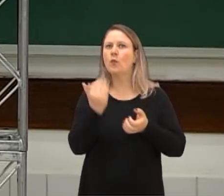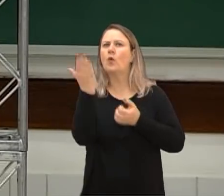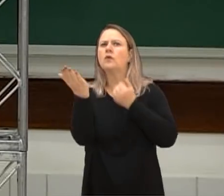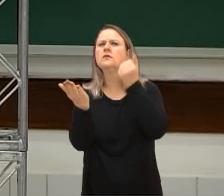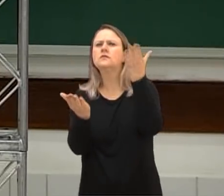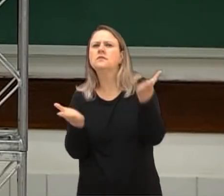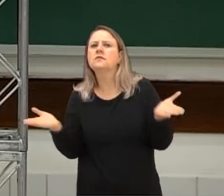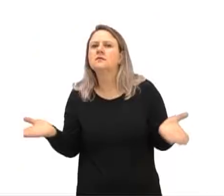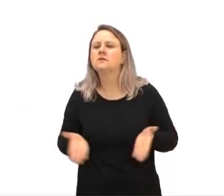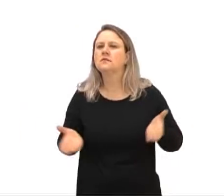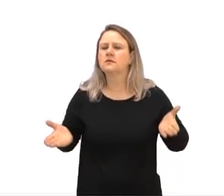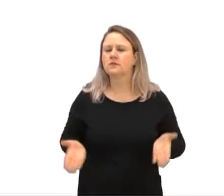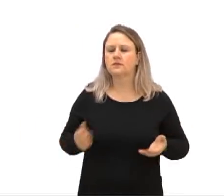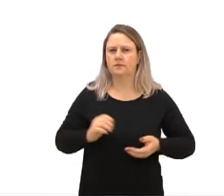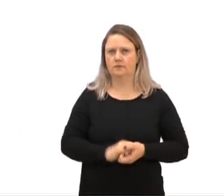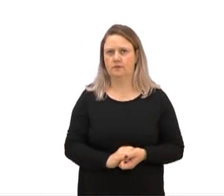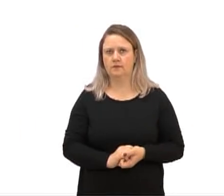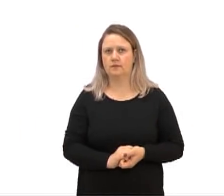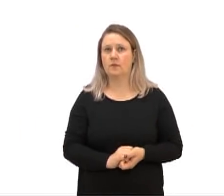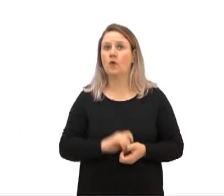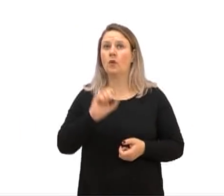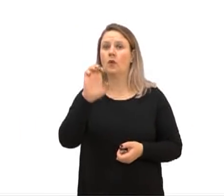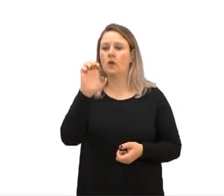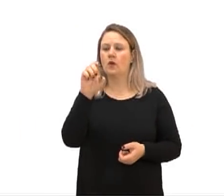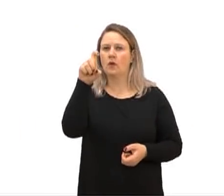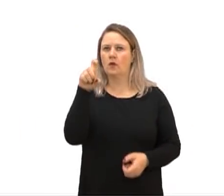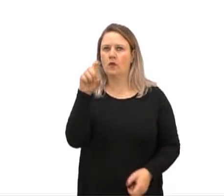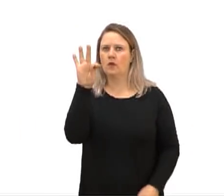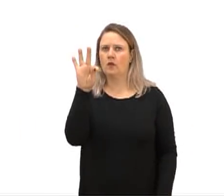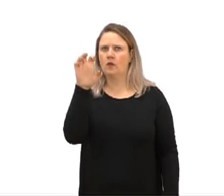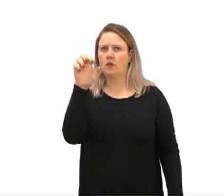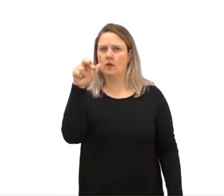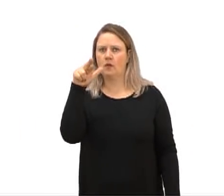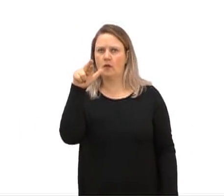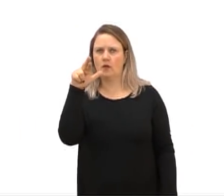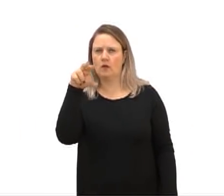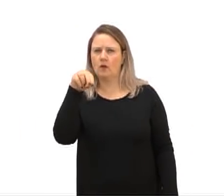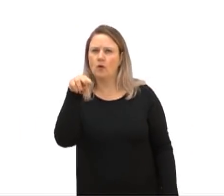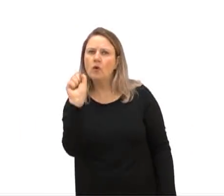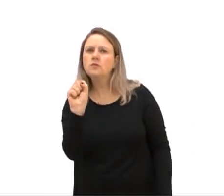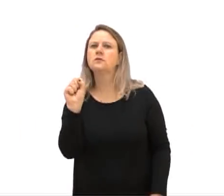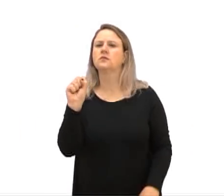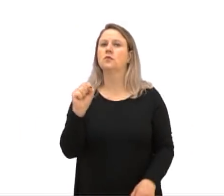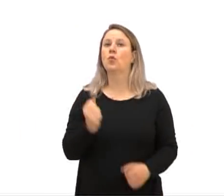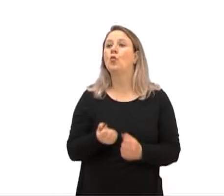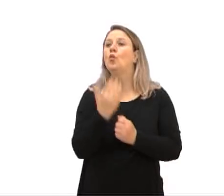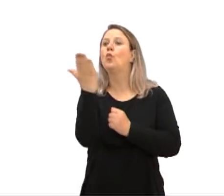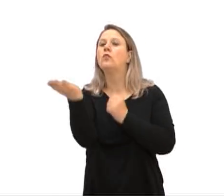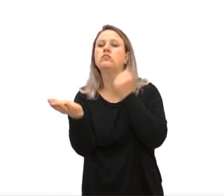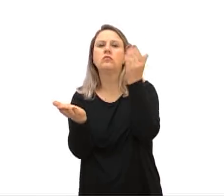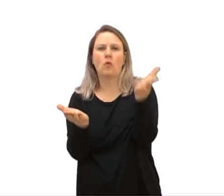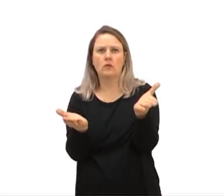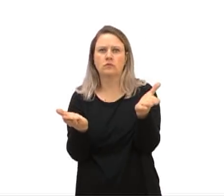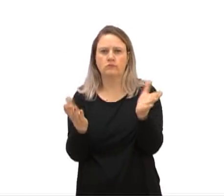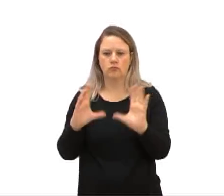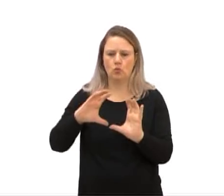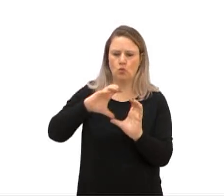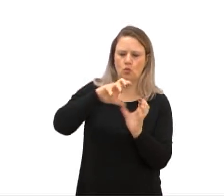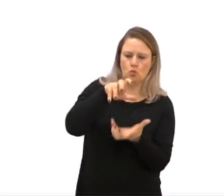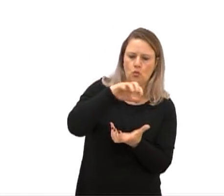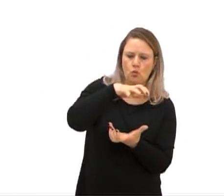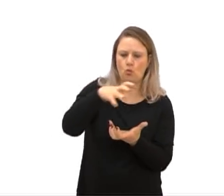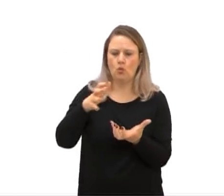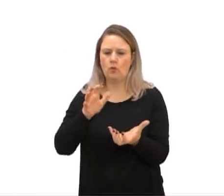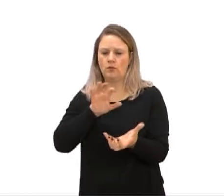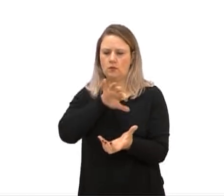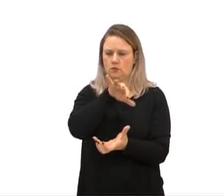agora, pessoal? Então, os agentes externos, eles são os agentes que estão fora da superfície terrestre, né? Os agentes